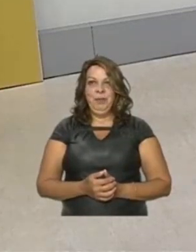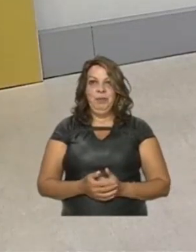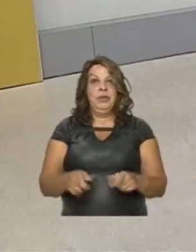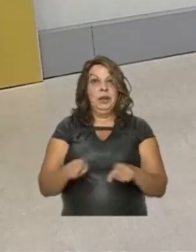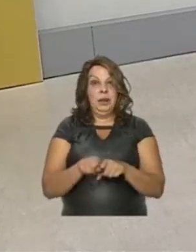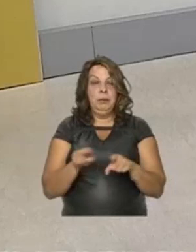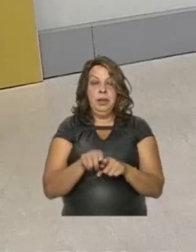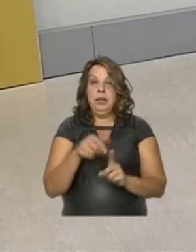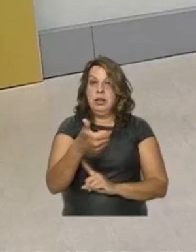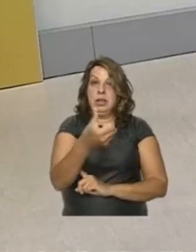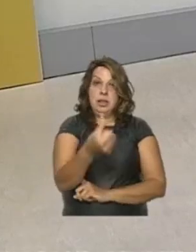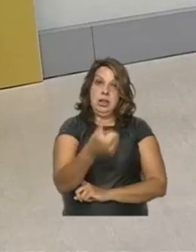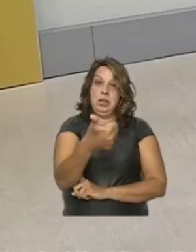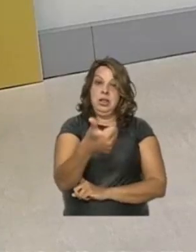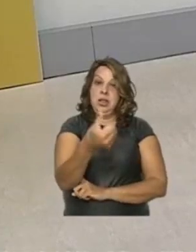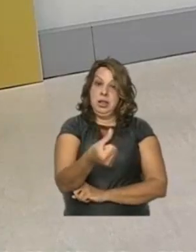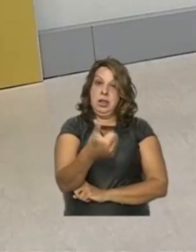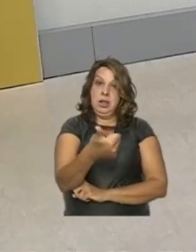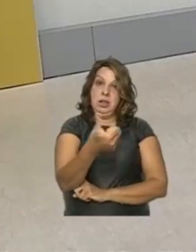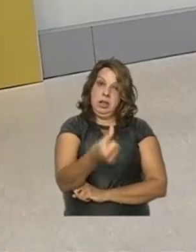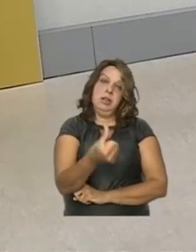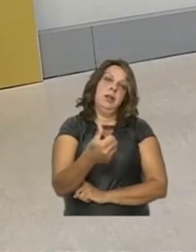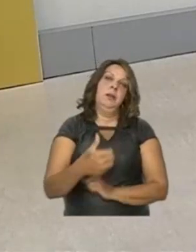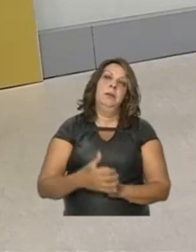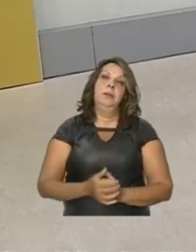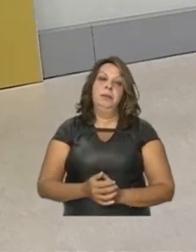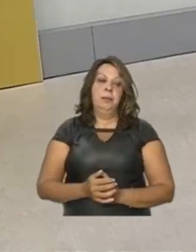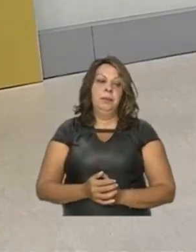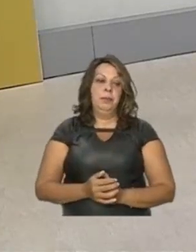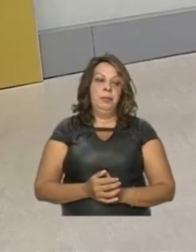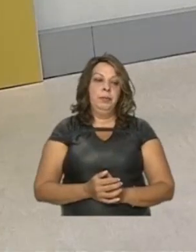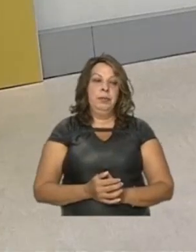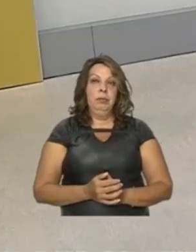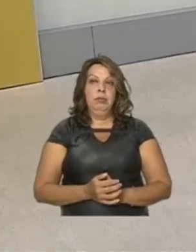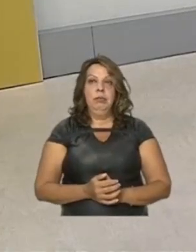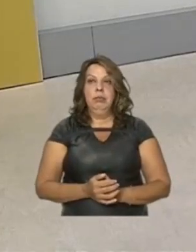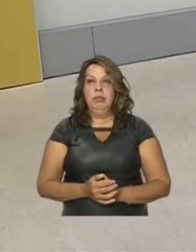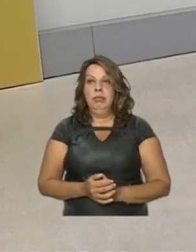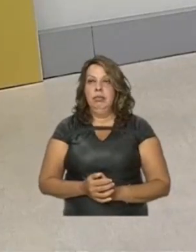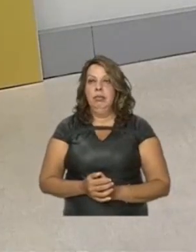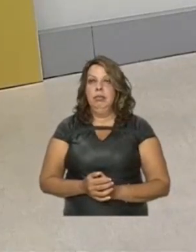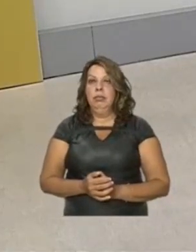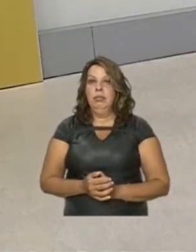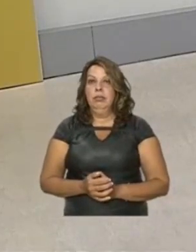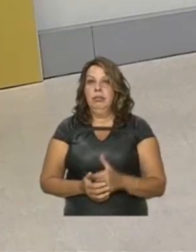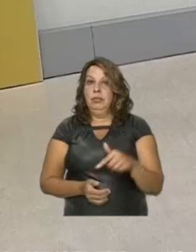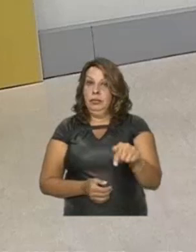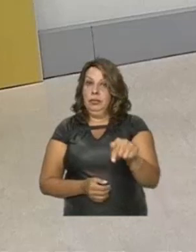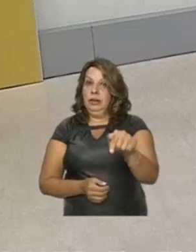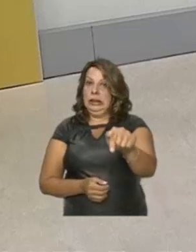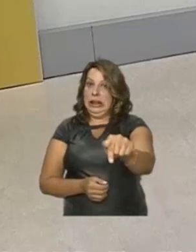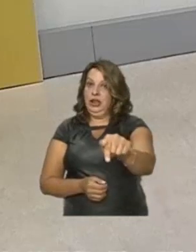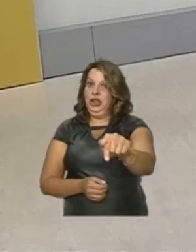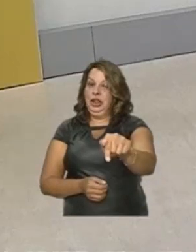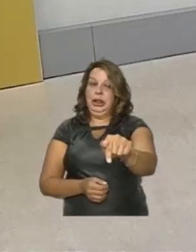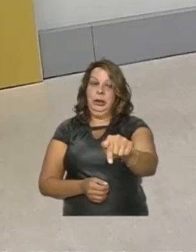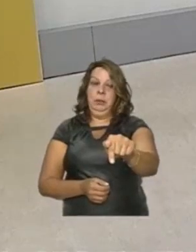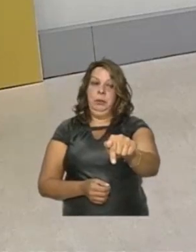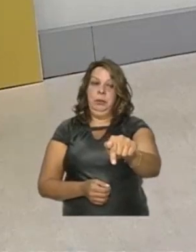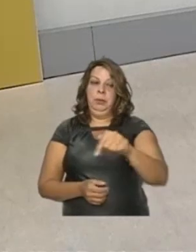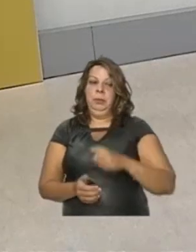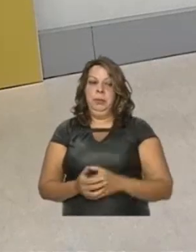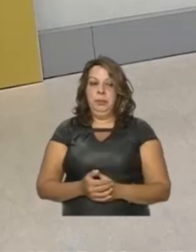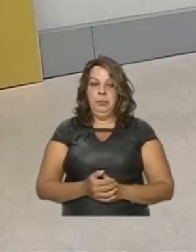marca 16. 16, 16. Vem bolinha, chama que ela vem. Subiu a 7 da Bet. 7,